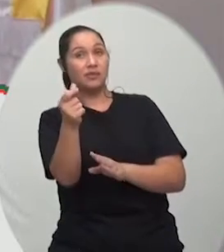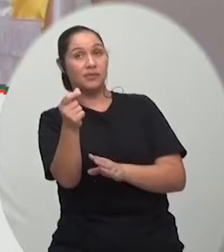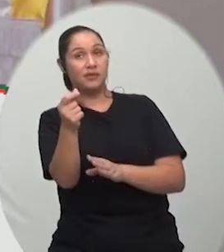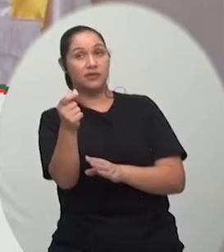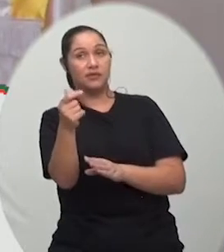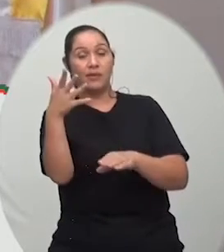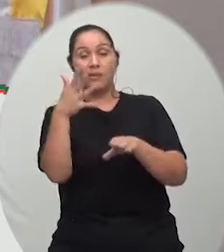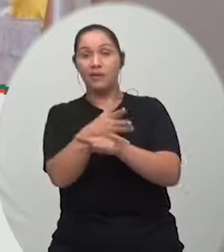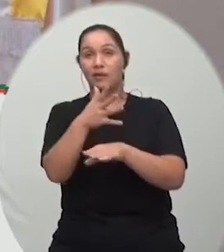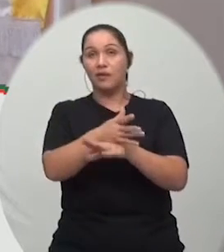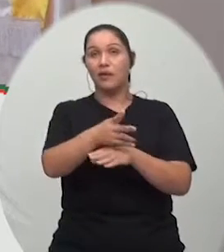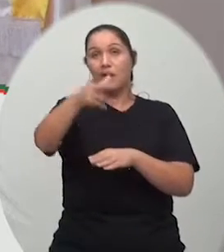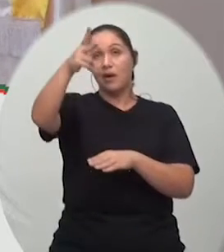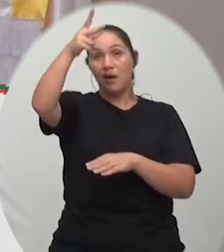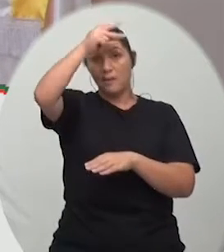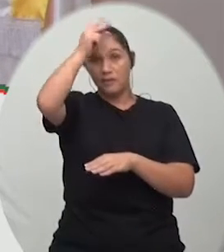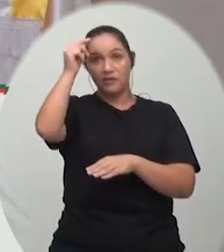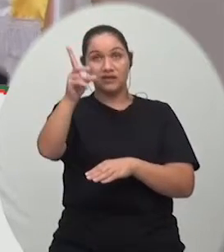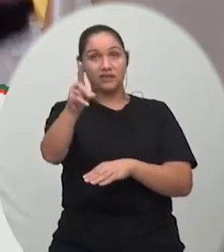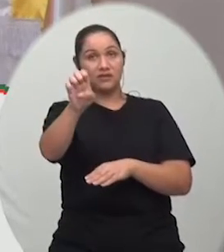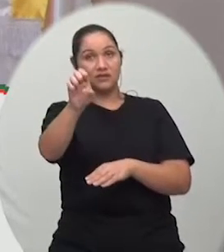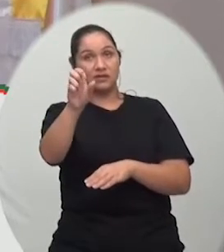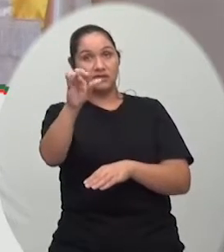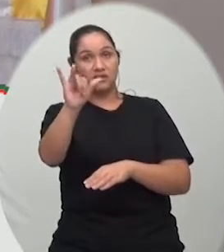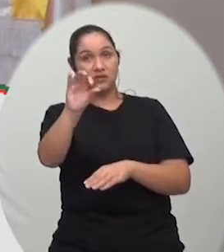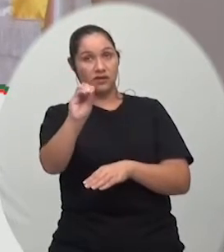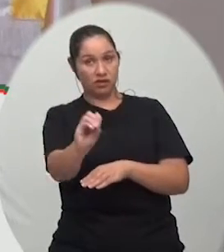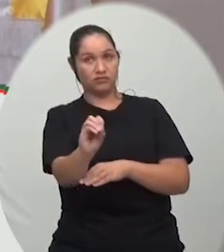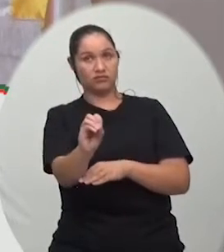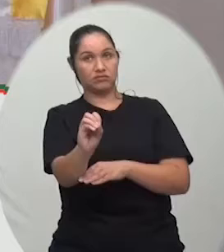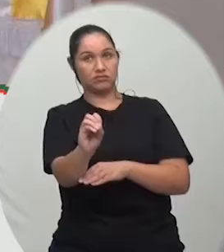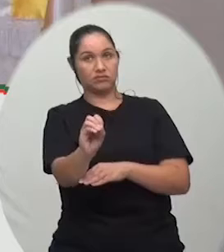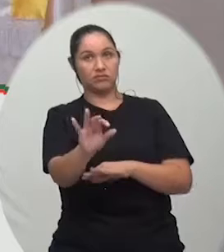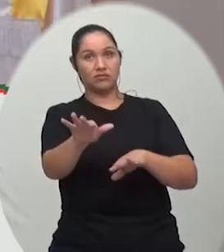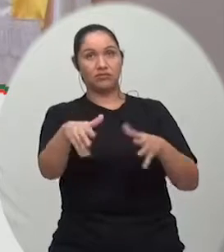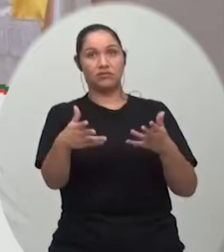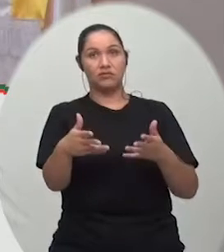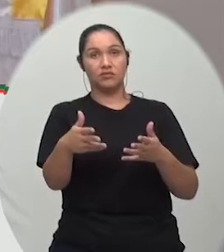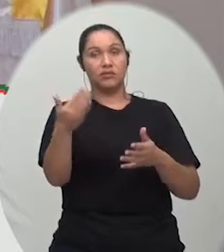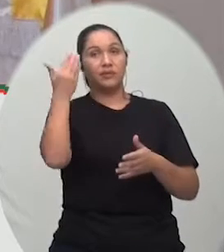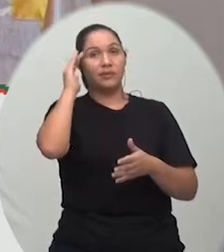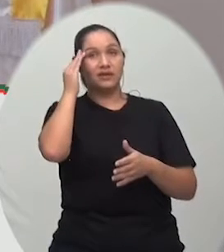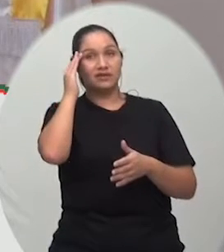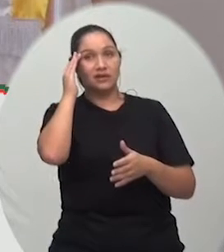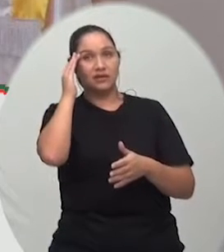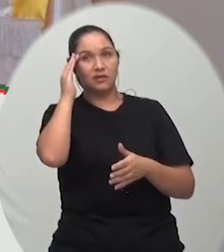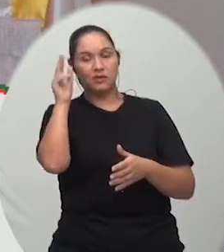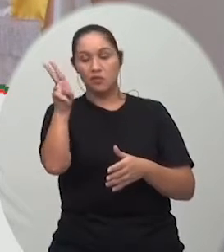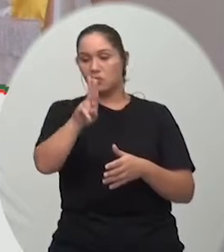pendurados, caindo em cima da cabeça das pessoas, e que está sendo como uso de ponto de droga e prostituição.